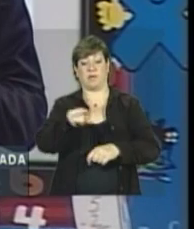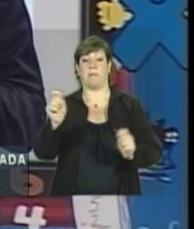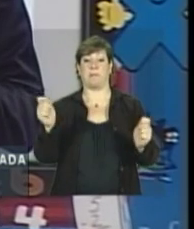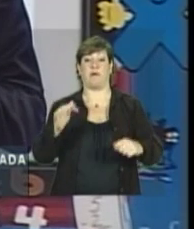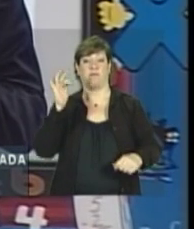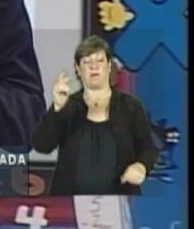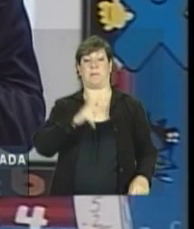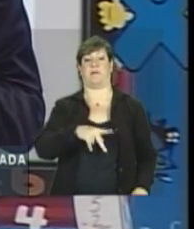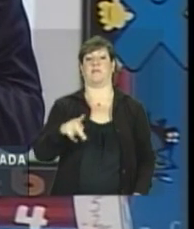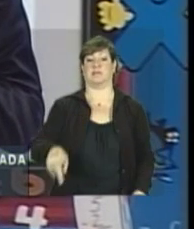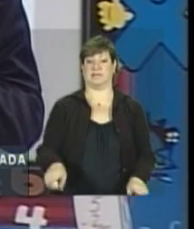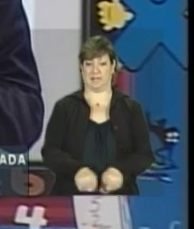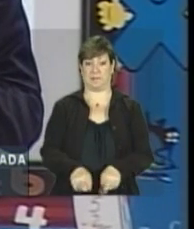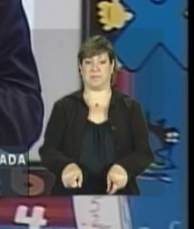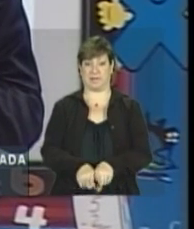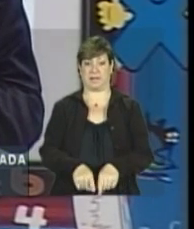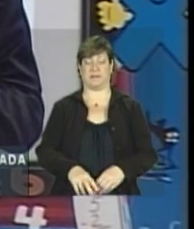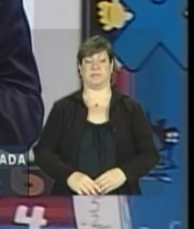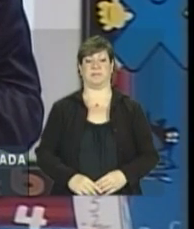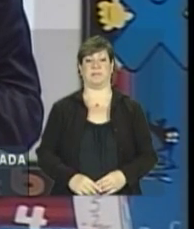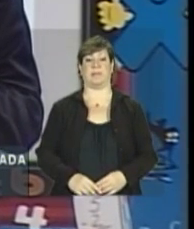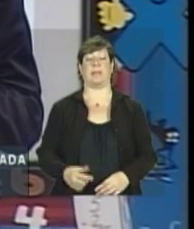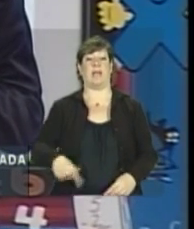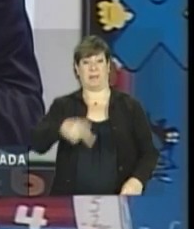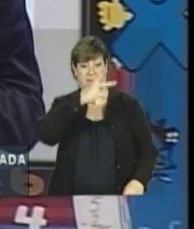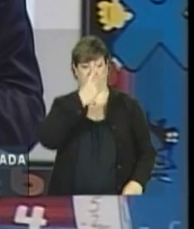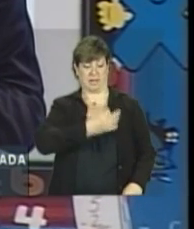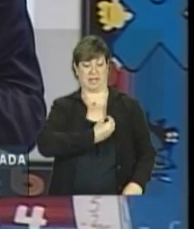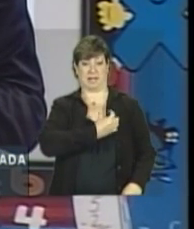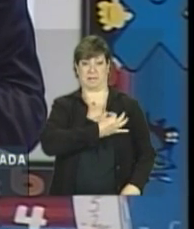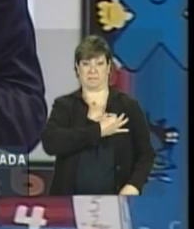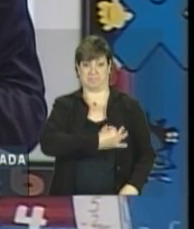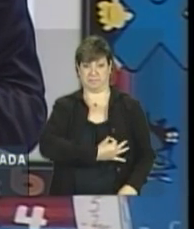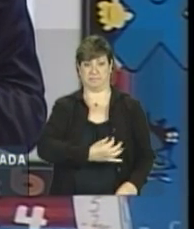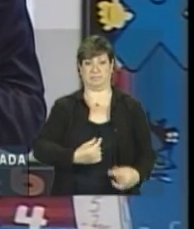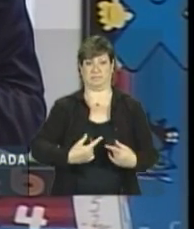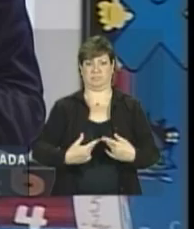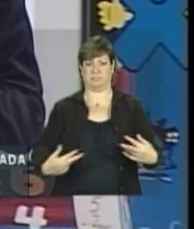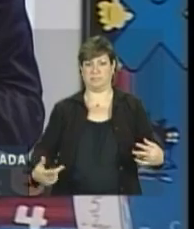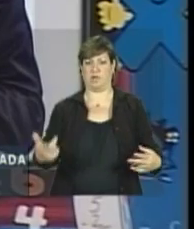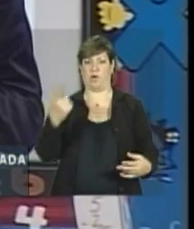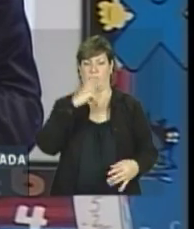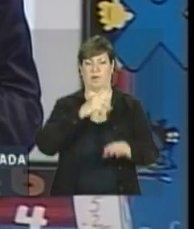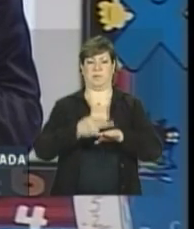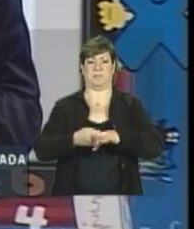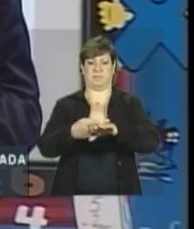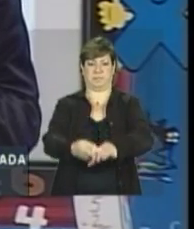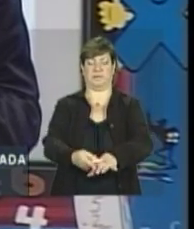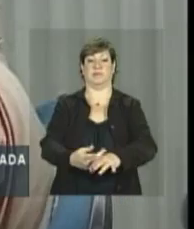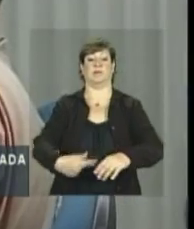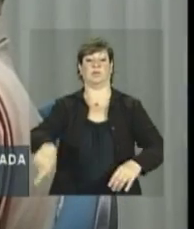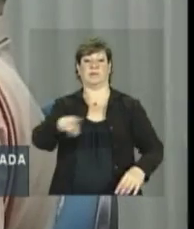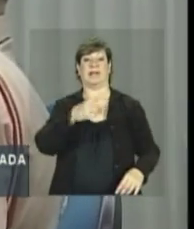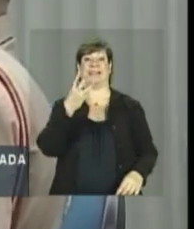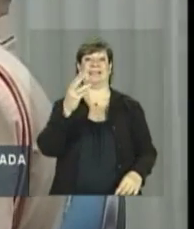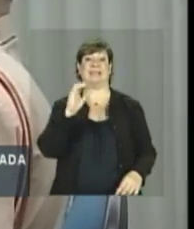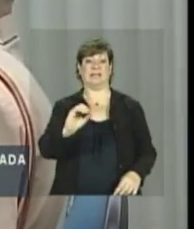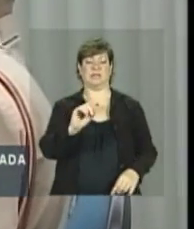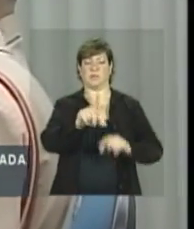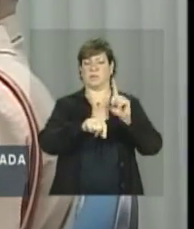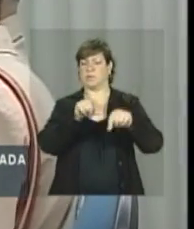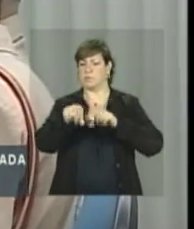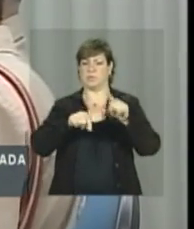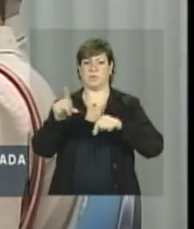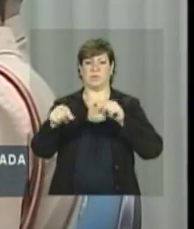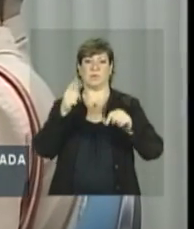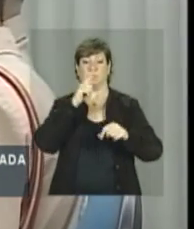Todos os alunos, os nossos medalhistas, e 30 entre os medalhistas, vão ser selecionados